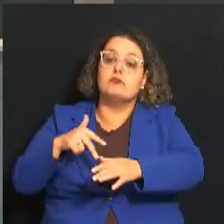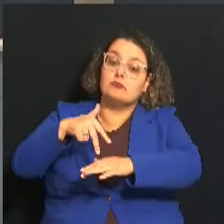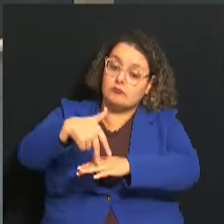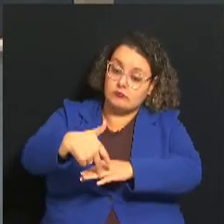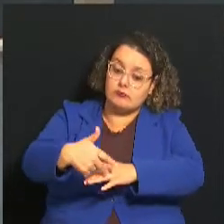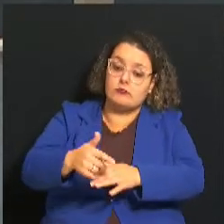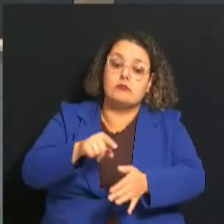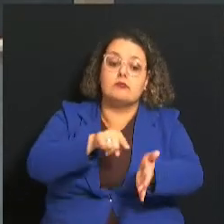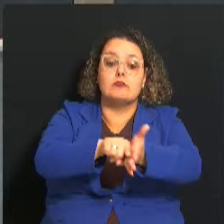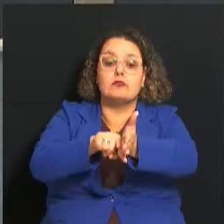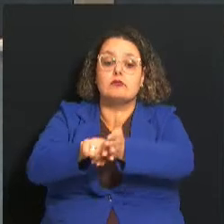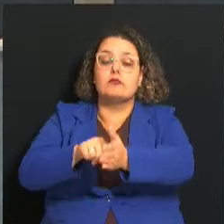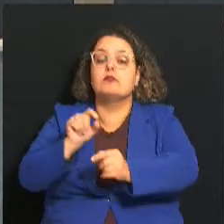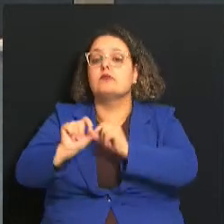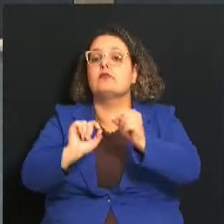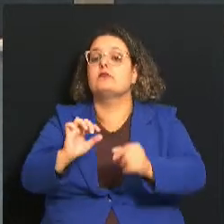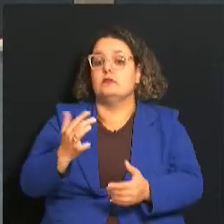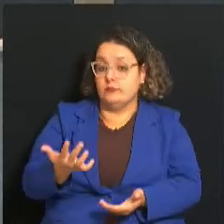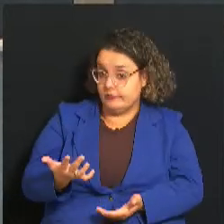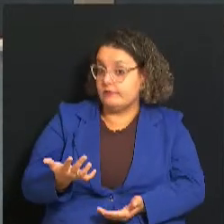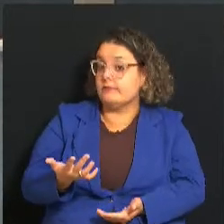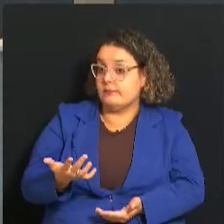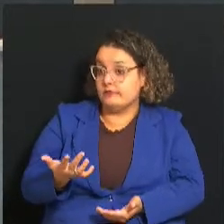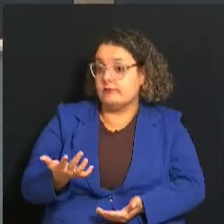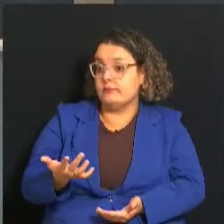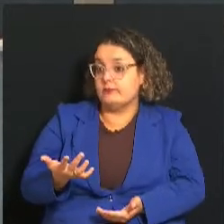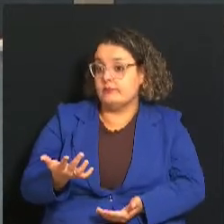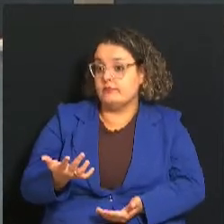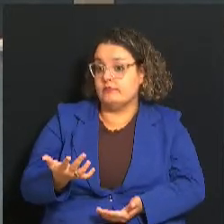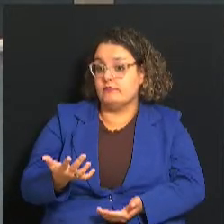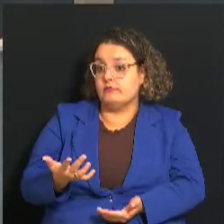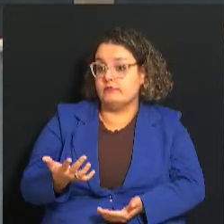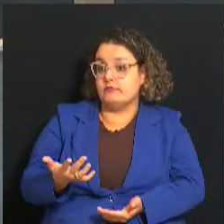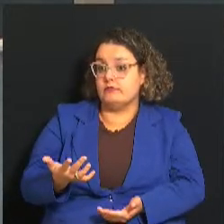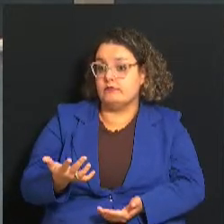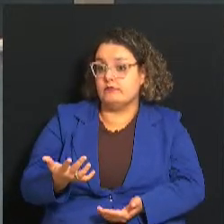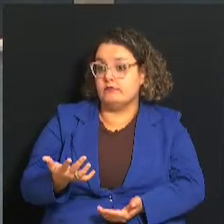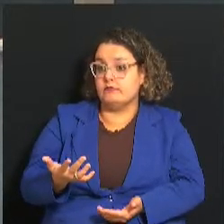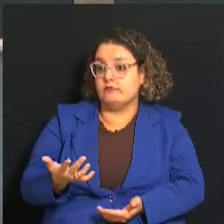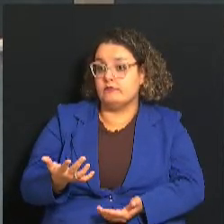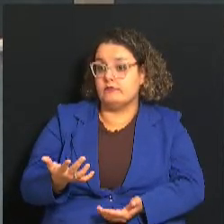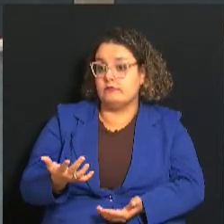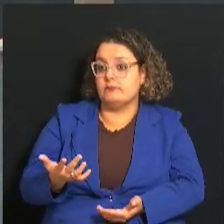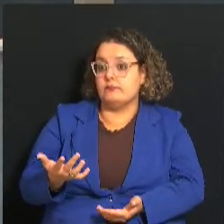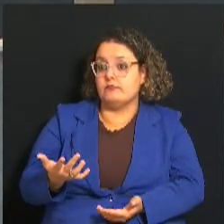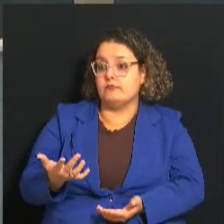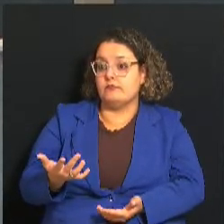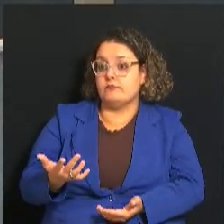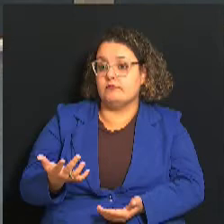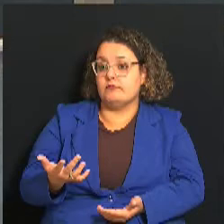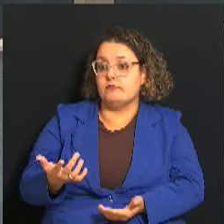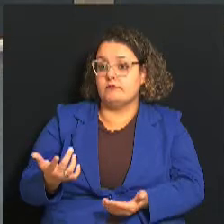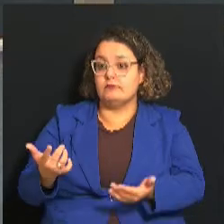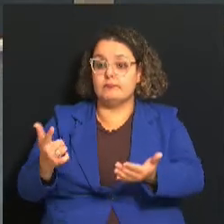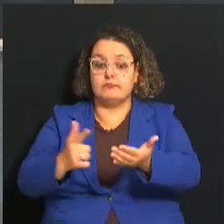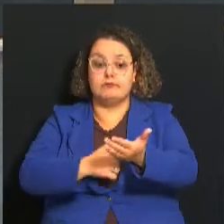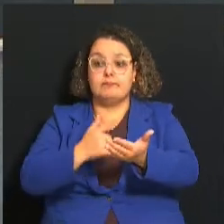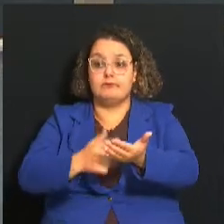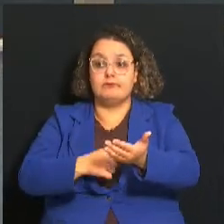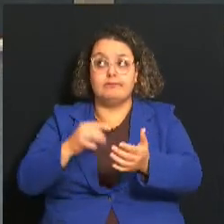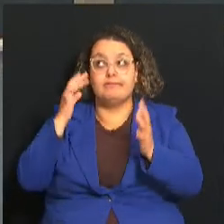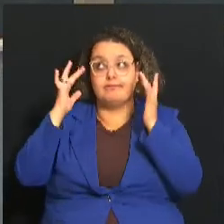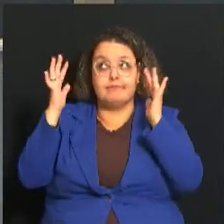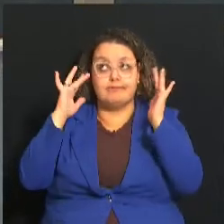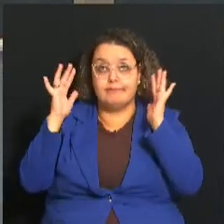acontecendo. Então, a gente fica aí meio de uma obra de literatura de ficção do duplo pensar.